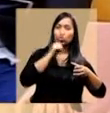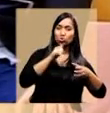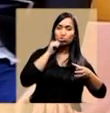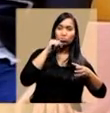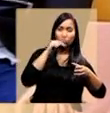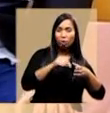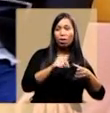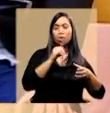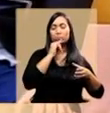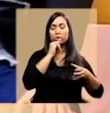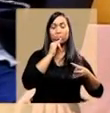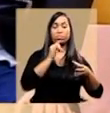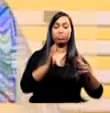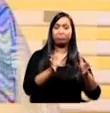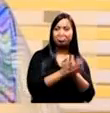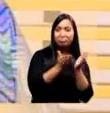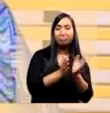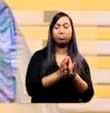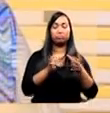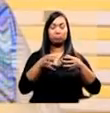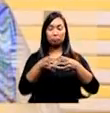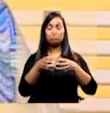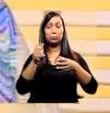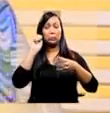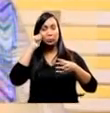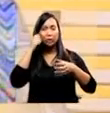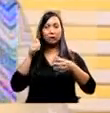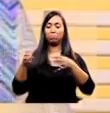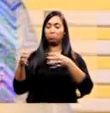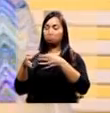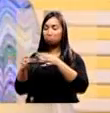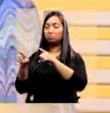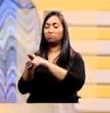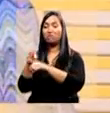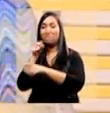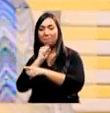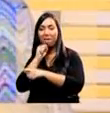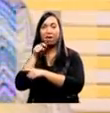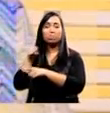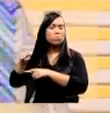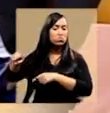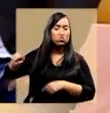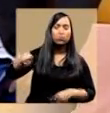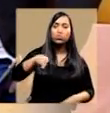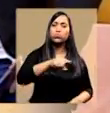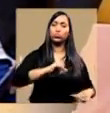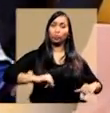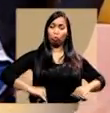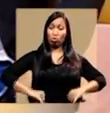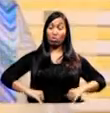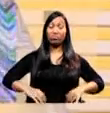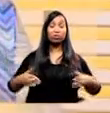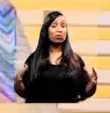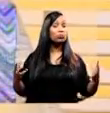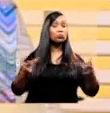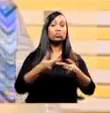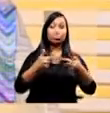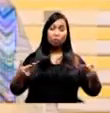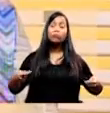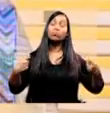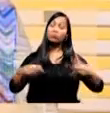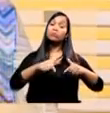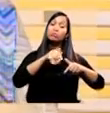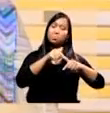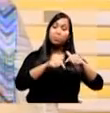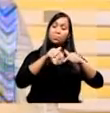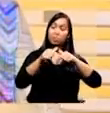raça, etnia, geração, porque mulheres idosas também sofrem, né? Então, isso tudo aí tem que